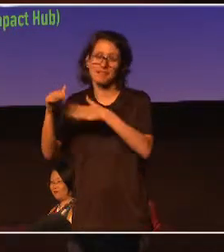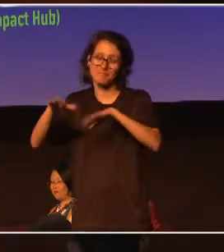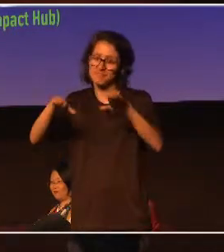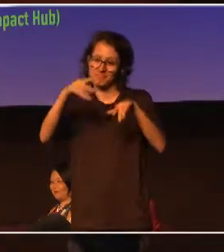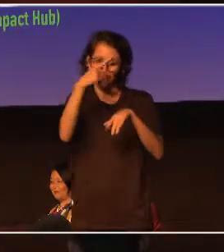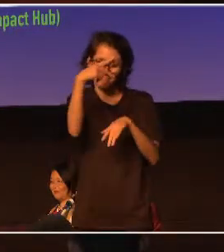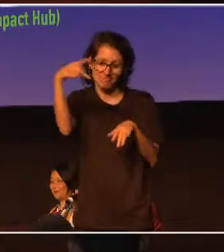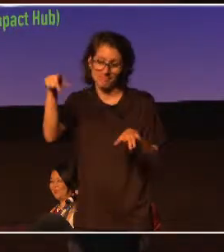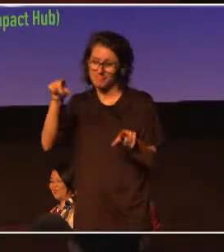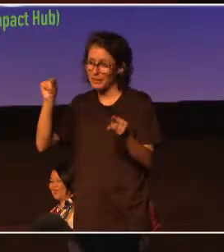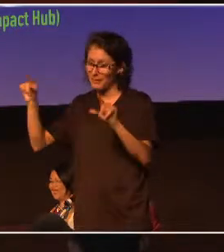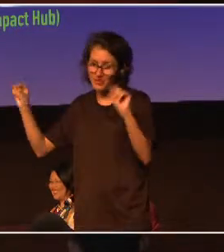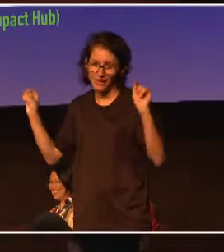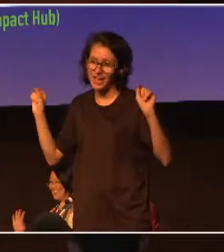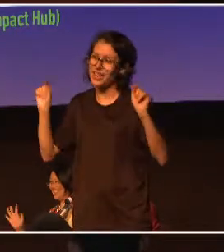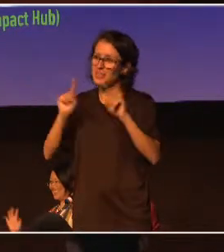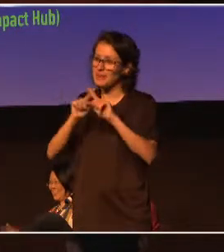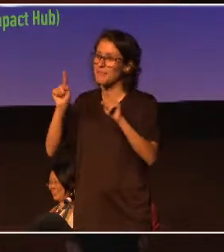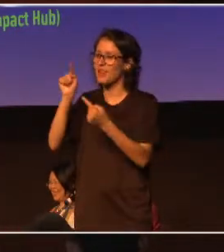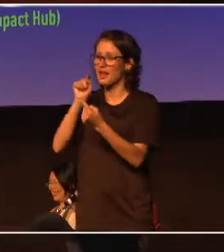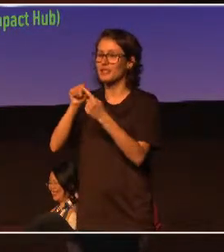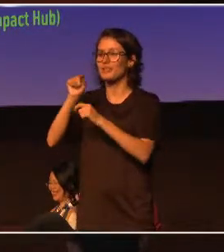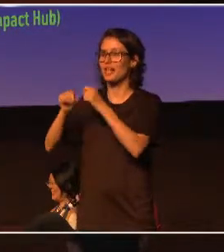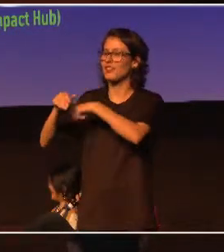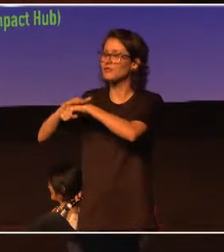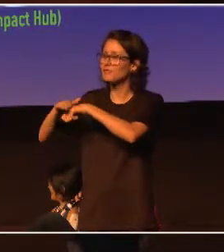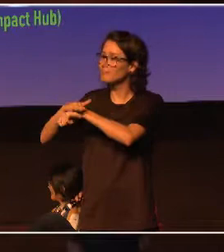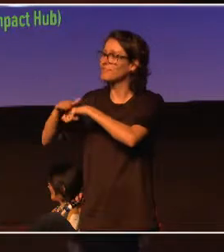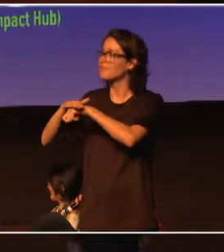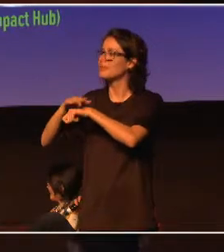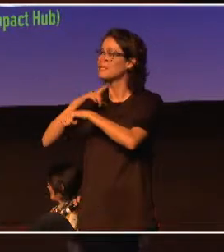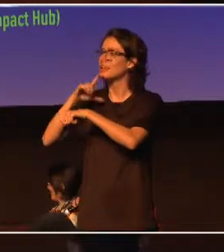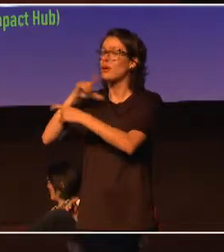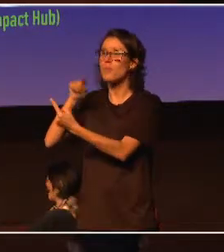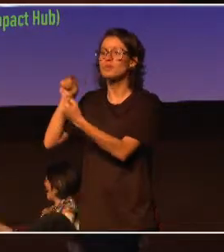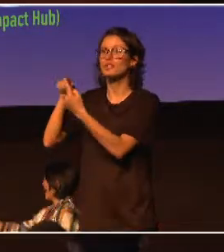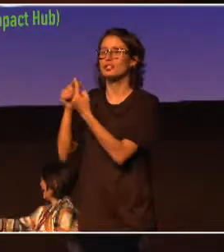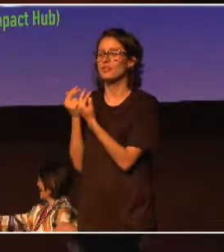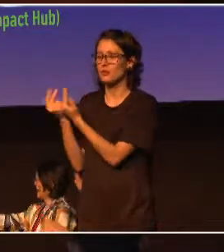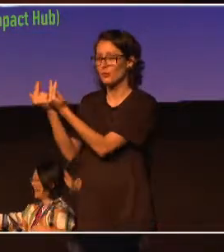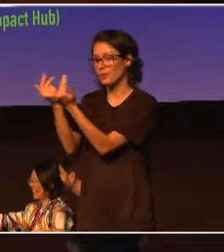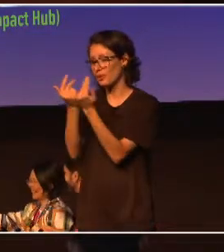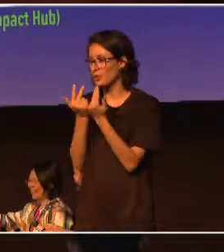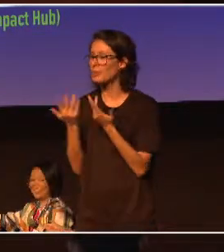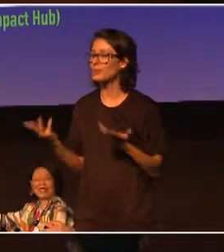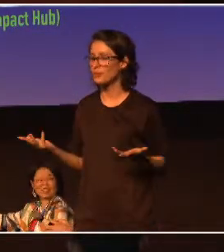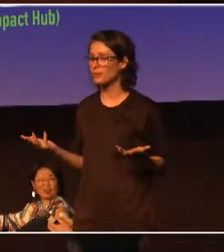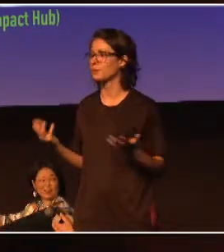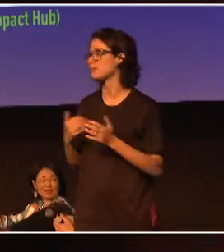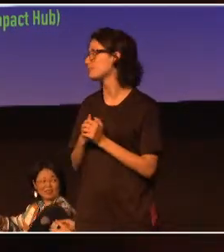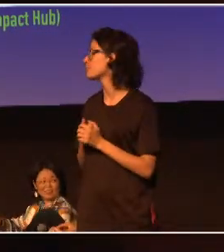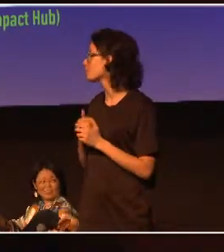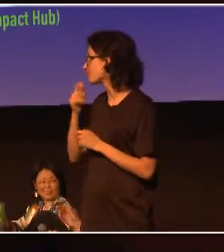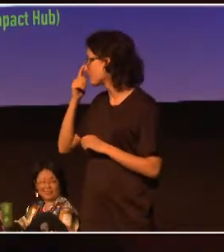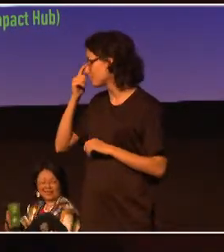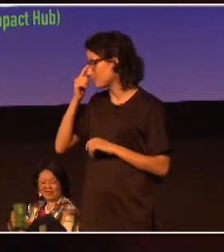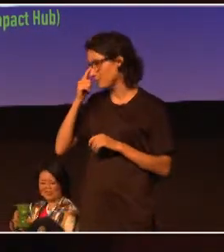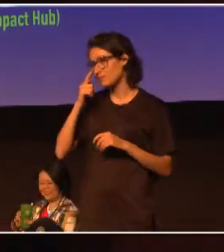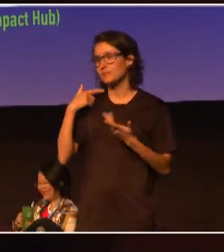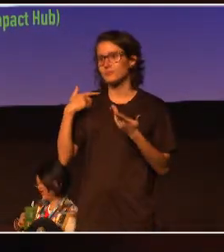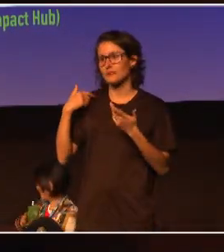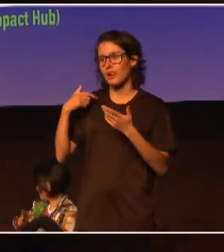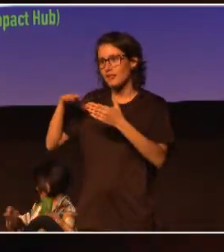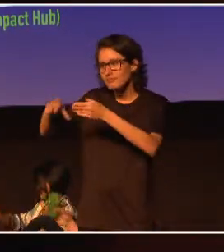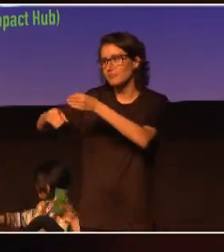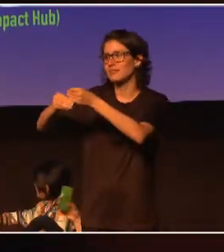preferência, mas tem que ter alguma coisa para alimentar, né? Dá para tomar algo, né? Bom, fazendo uma linha aí